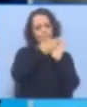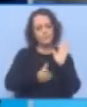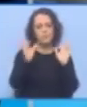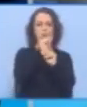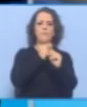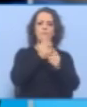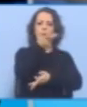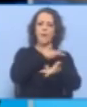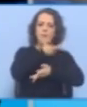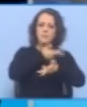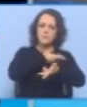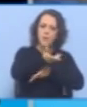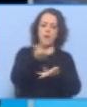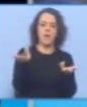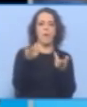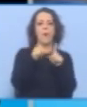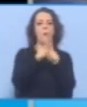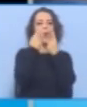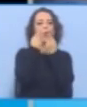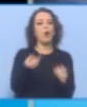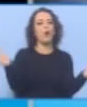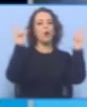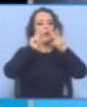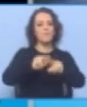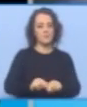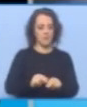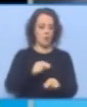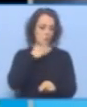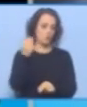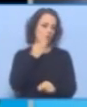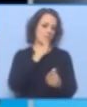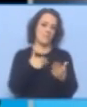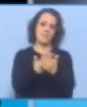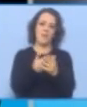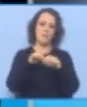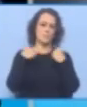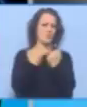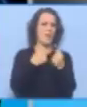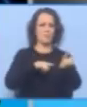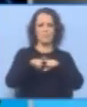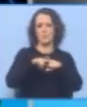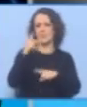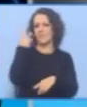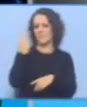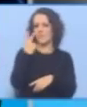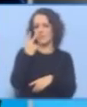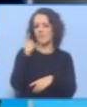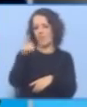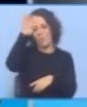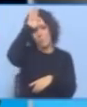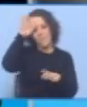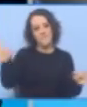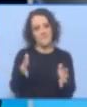relações e, portanto, esta renovação que trazem os jovens à vida social, à vida política, é algo que o Papa